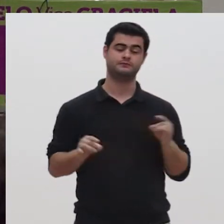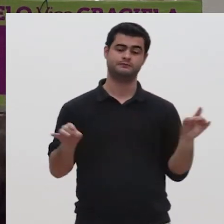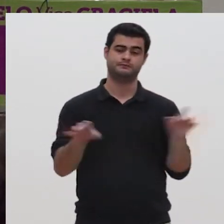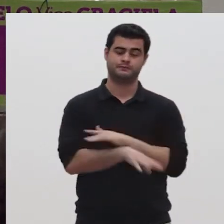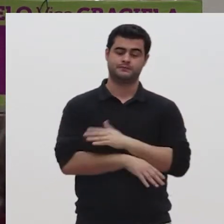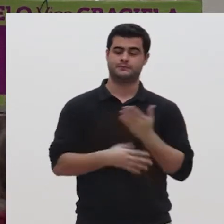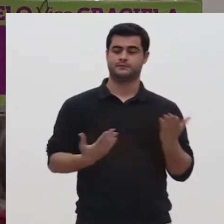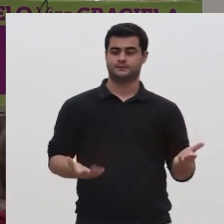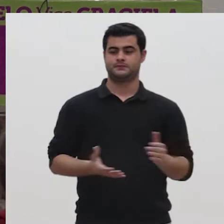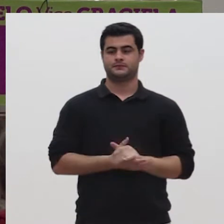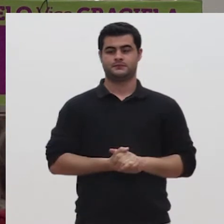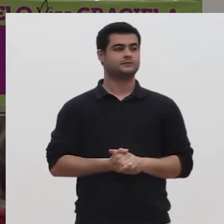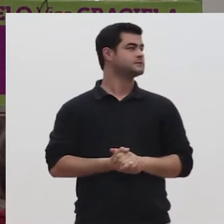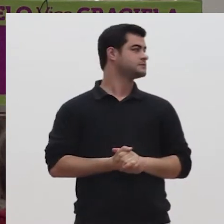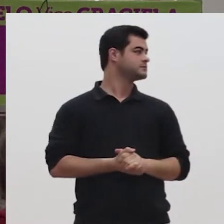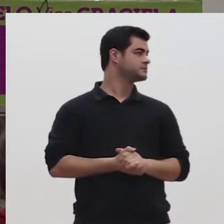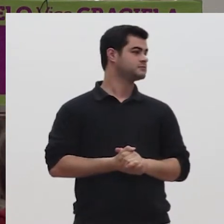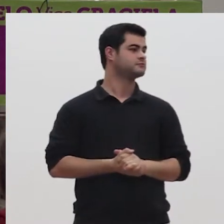fala.